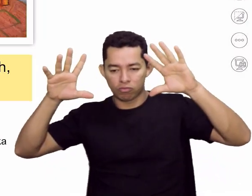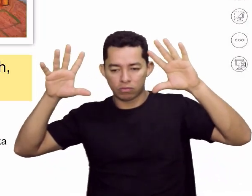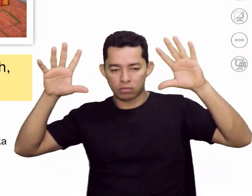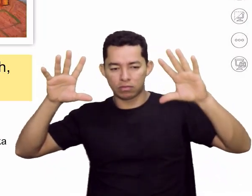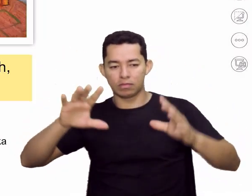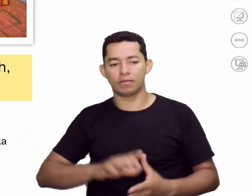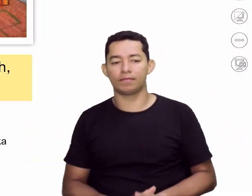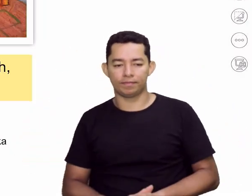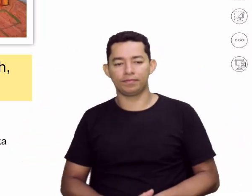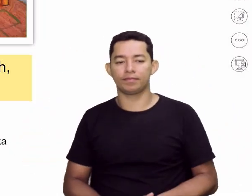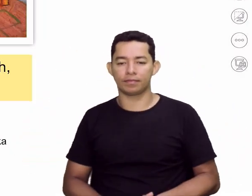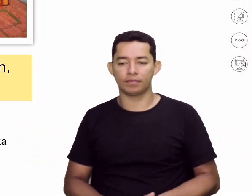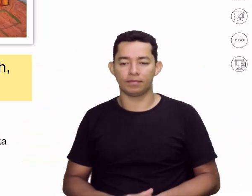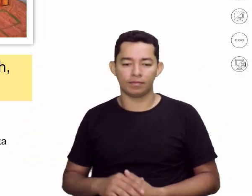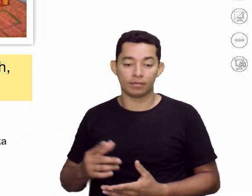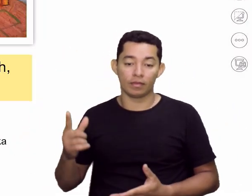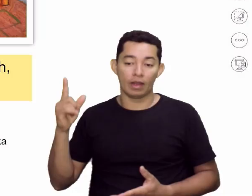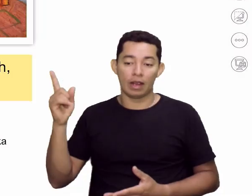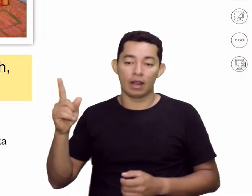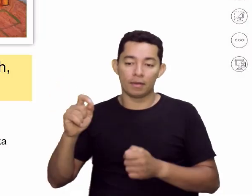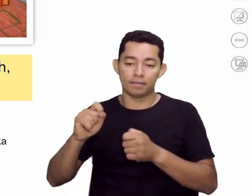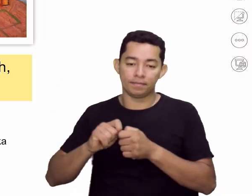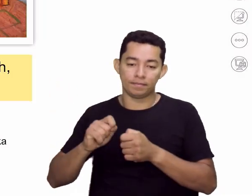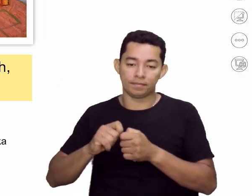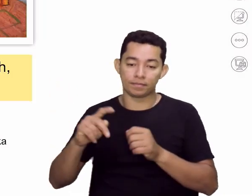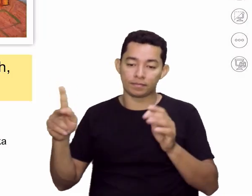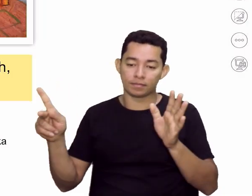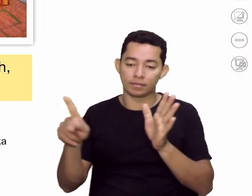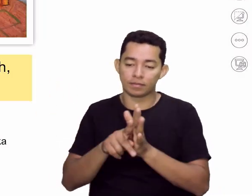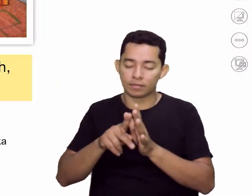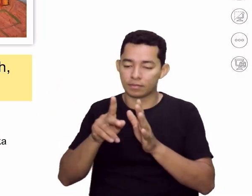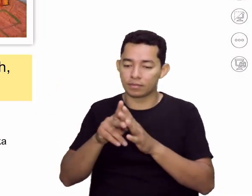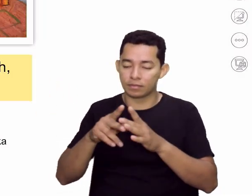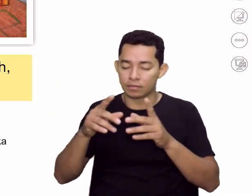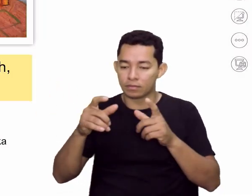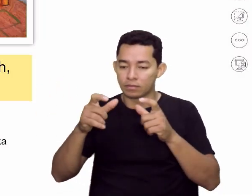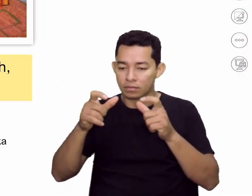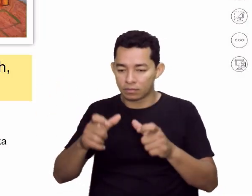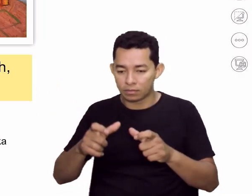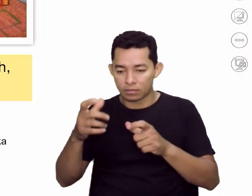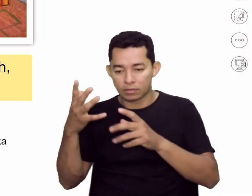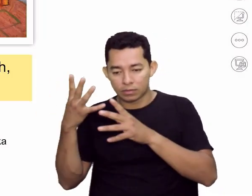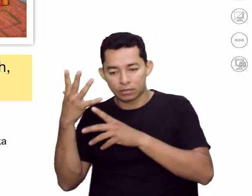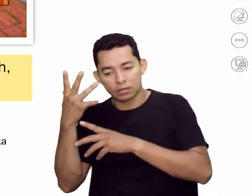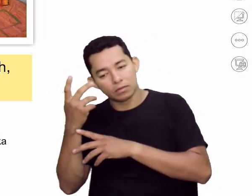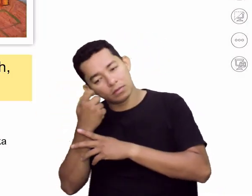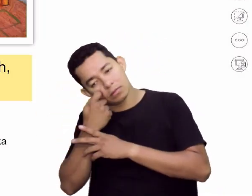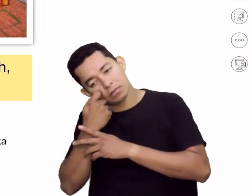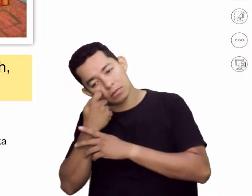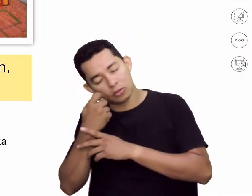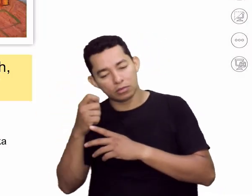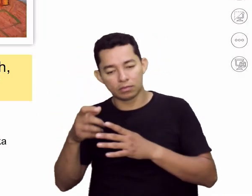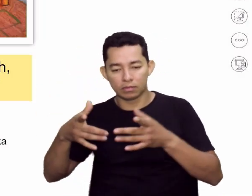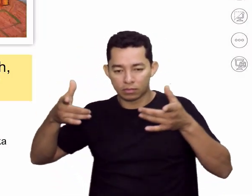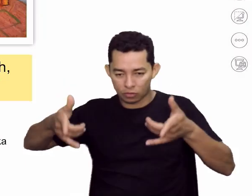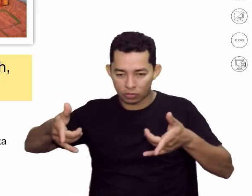aumentadas, né? E aqui ele fez o próprio quarto onde ele estava vivendo lá em Arles, né?